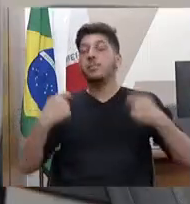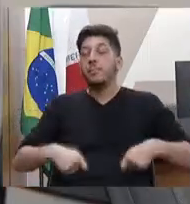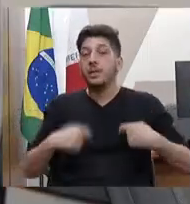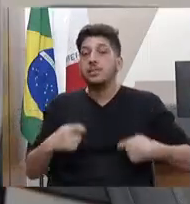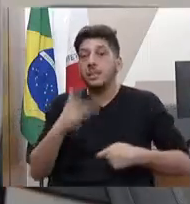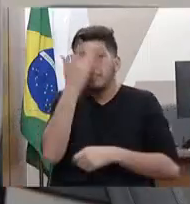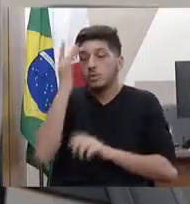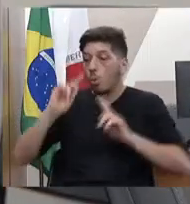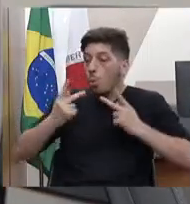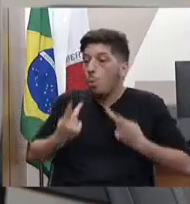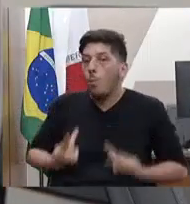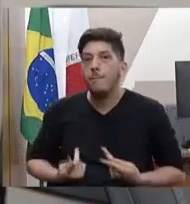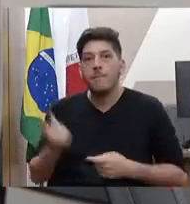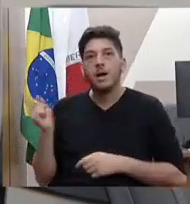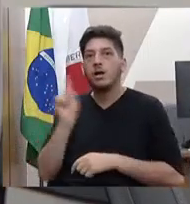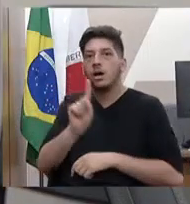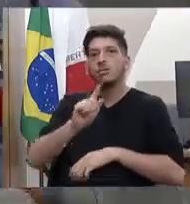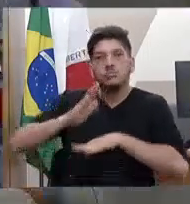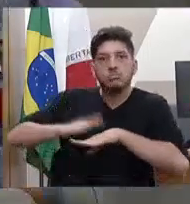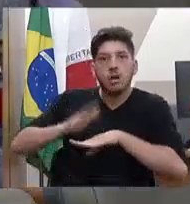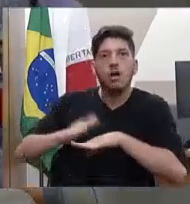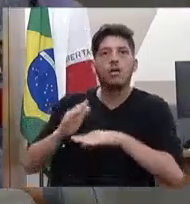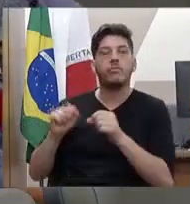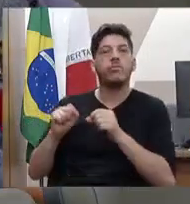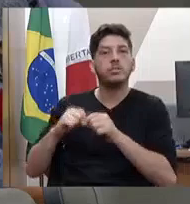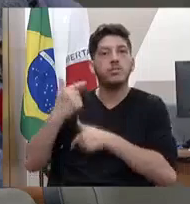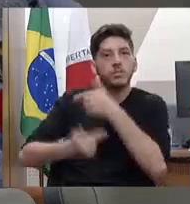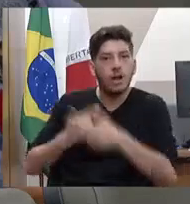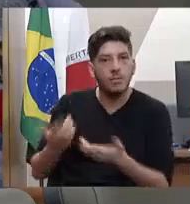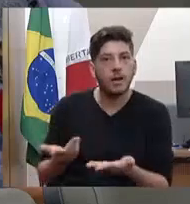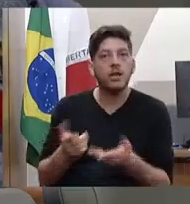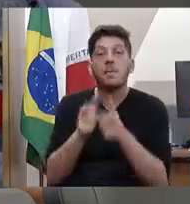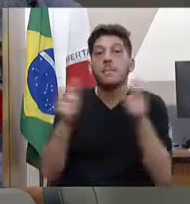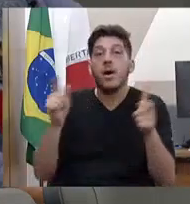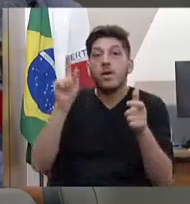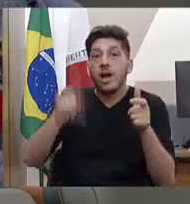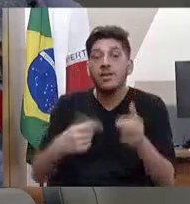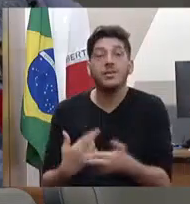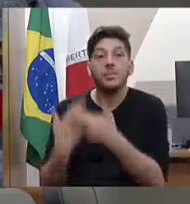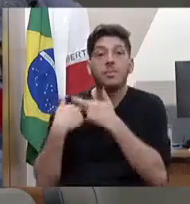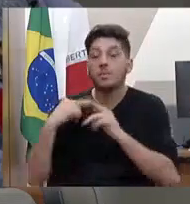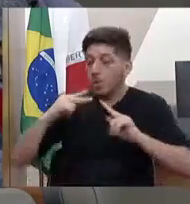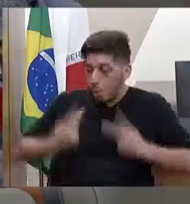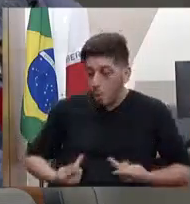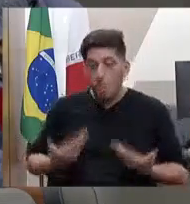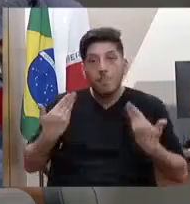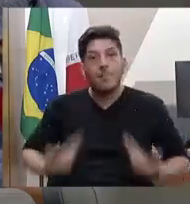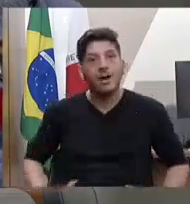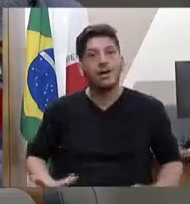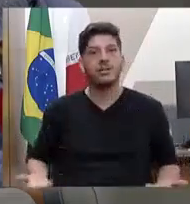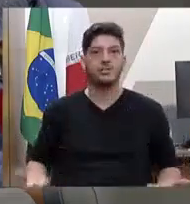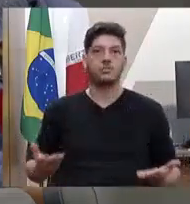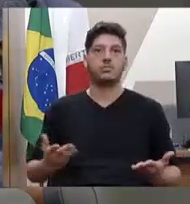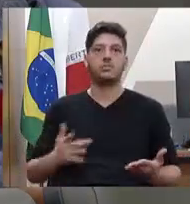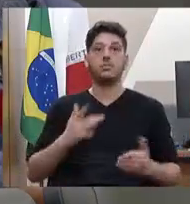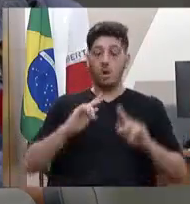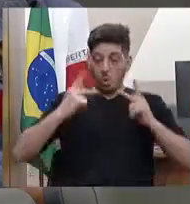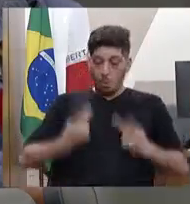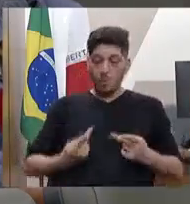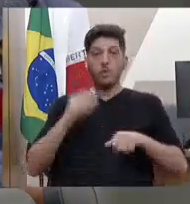a maior parte do Trabalho em saúde isso é feito por pessoas são é gente cuidando de gente